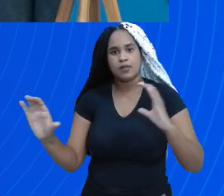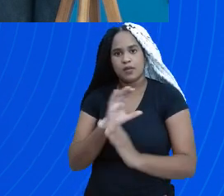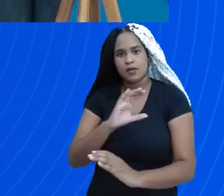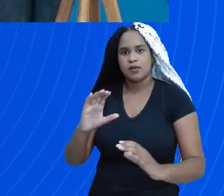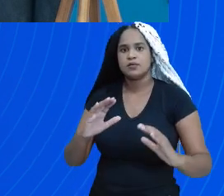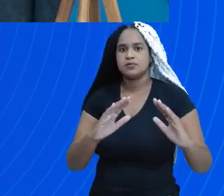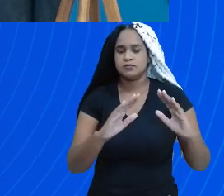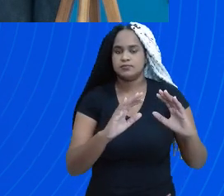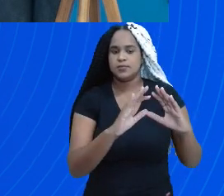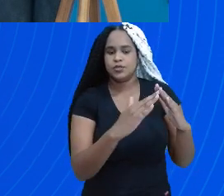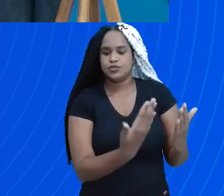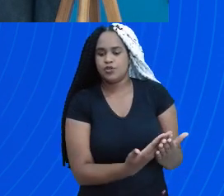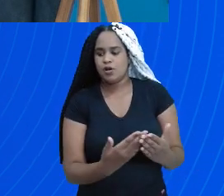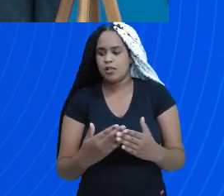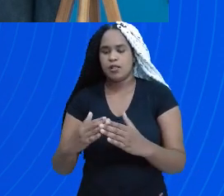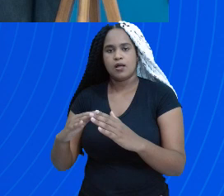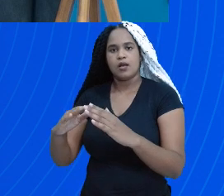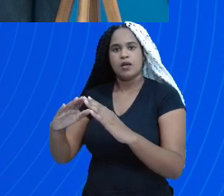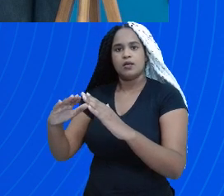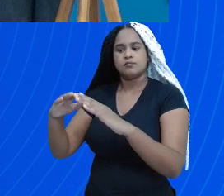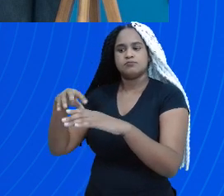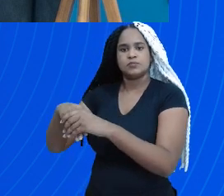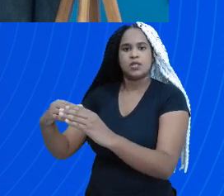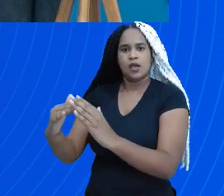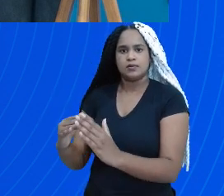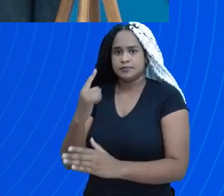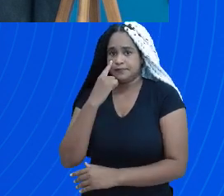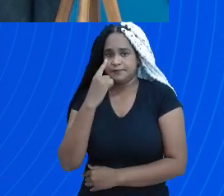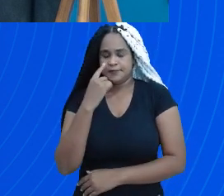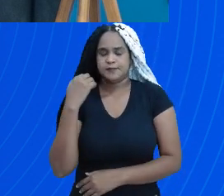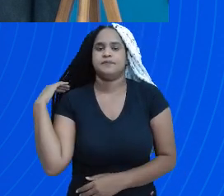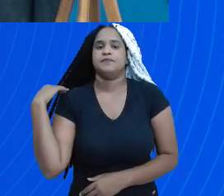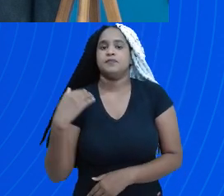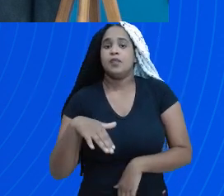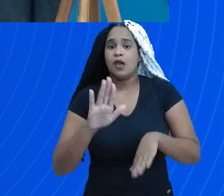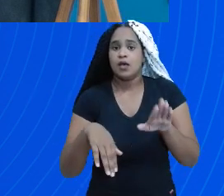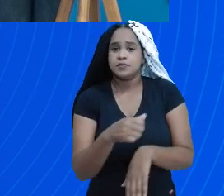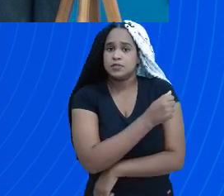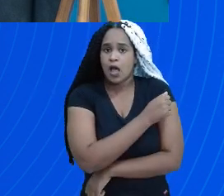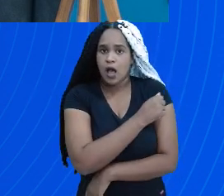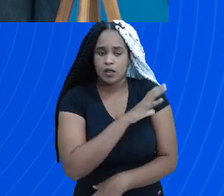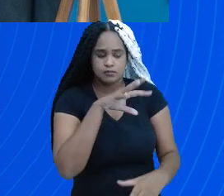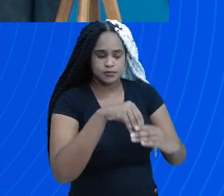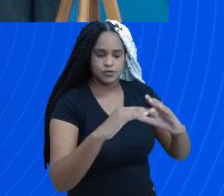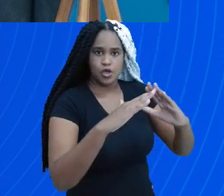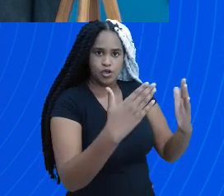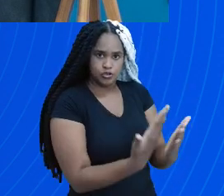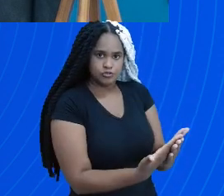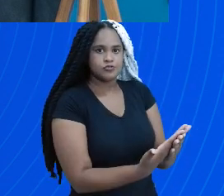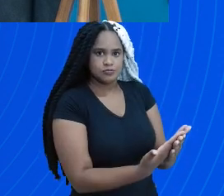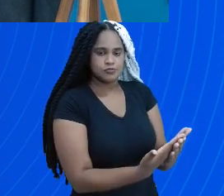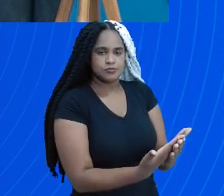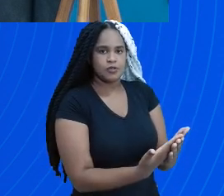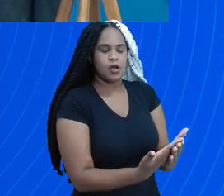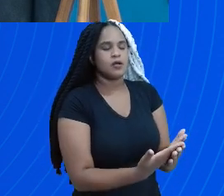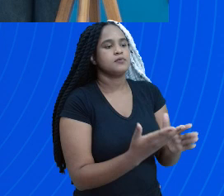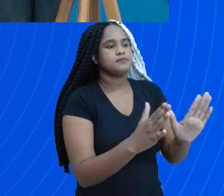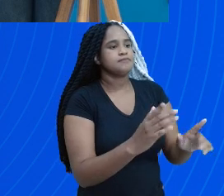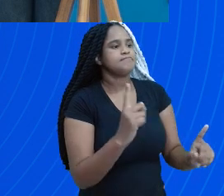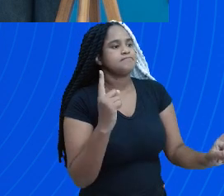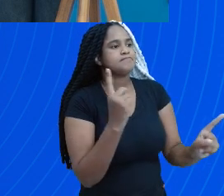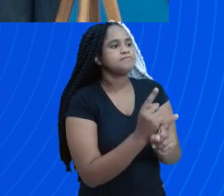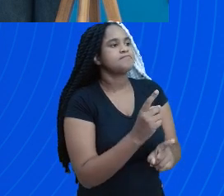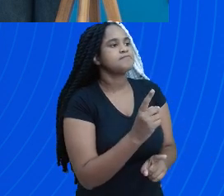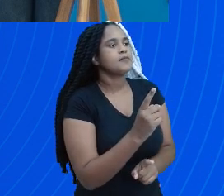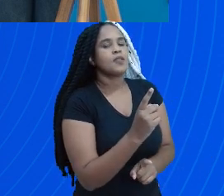e em casa. Muitas vezes o estudante está inserido no contexto de aprendizagem e aí ele tem um encontro com a escola